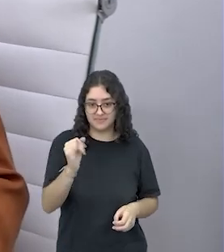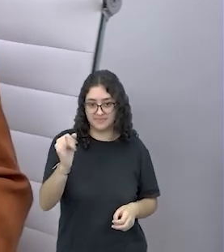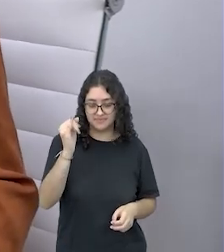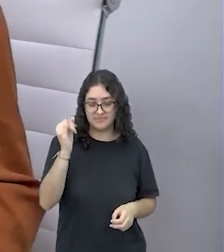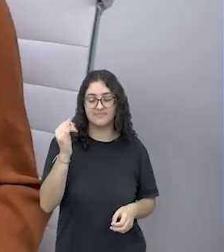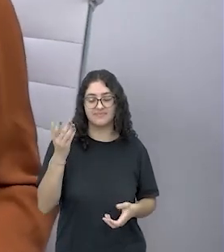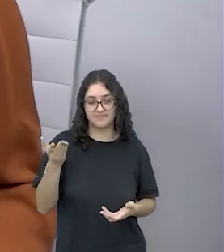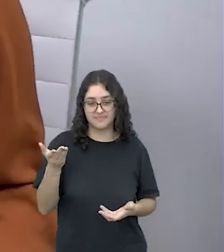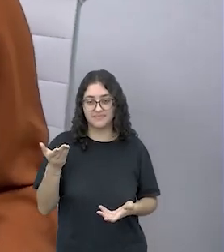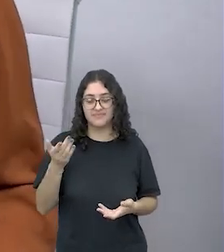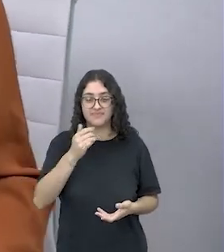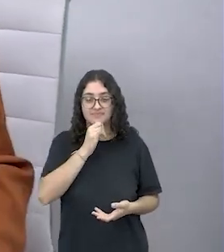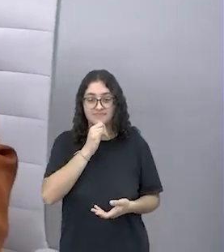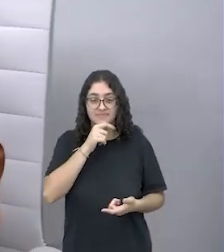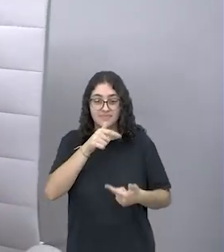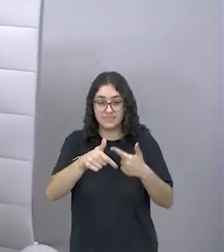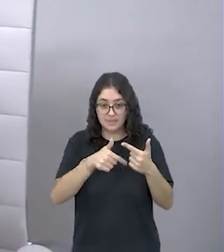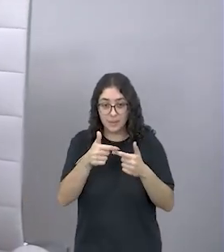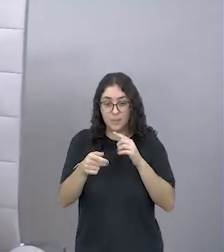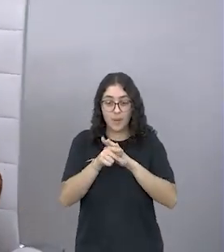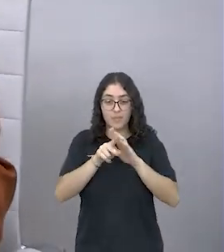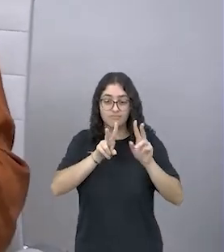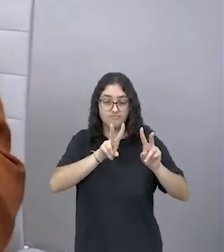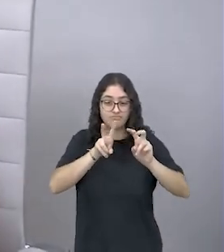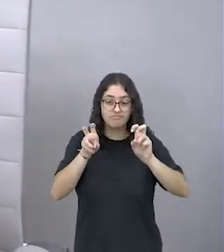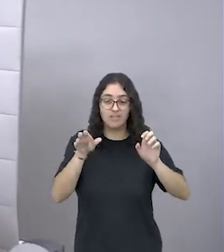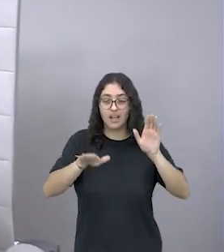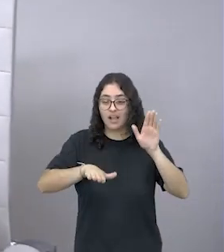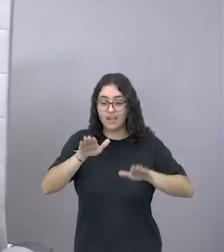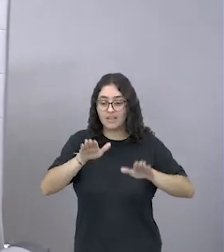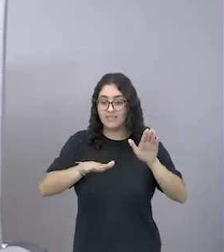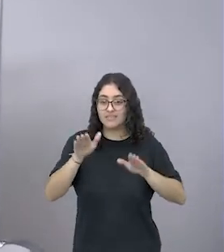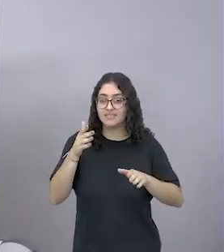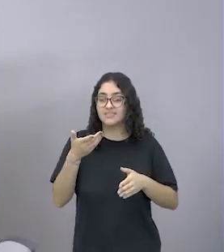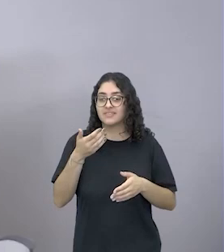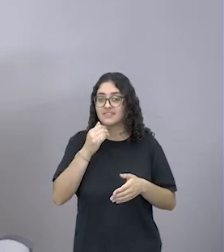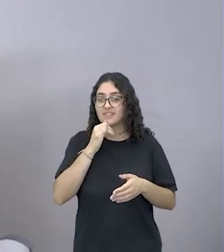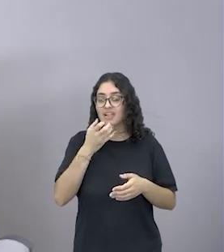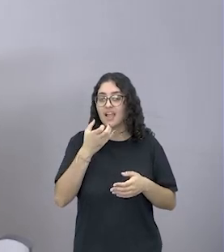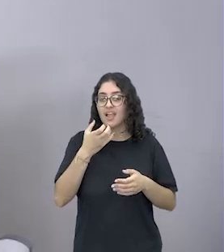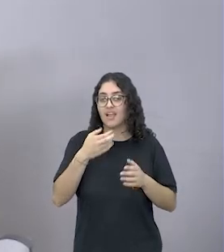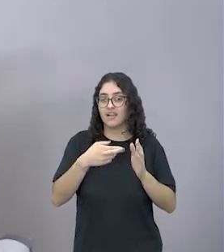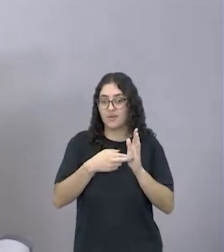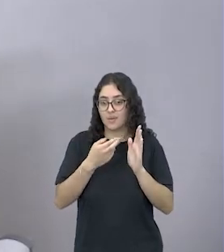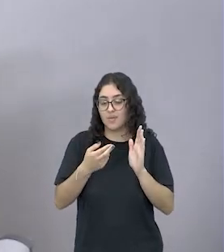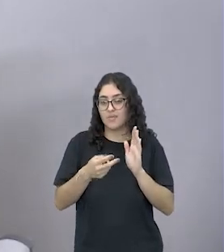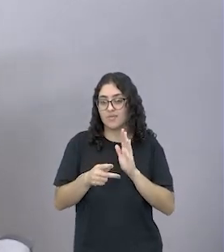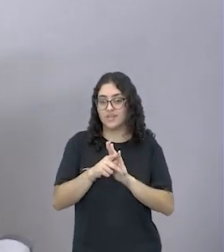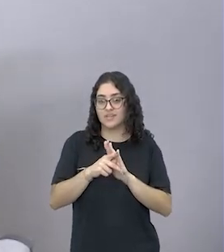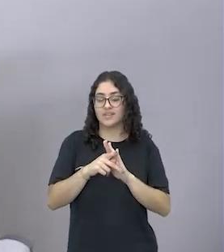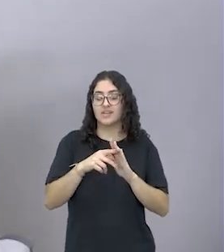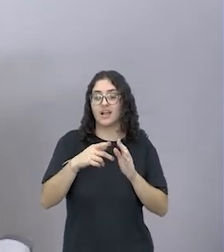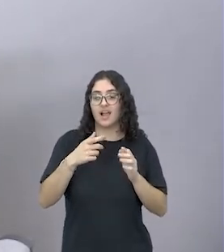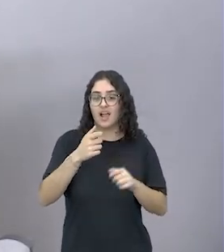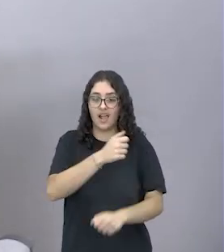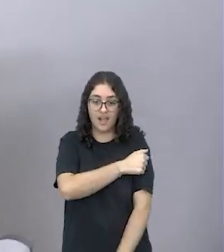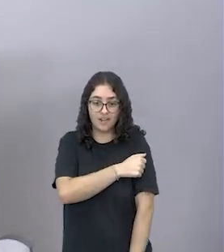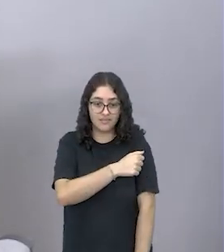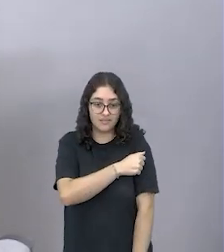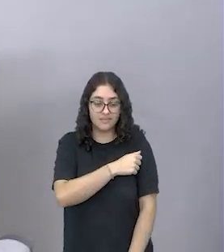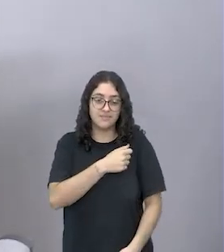gente delimita vários assuntos e, às vezes, lá também, quando quer fazer uma recuperação com os alunos